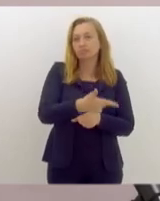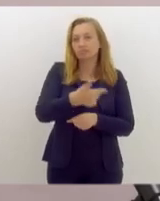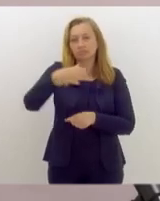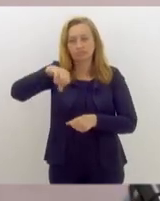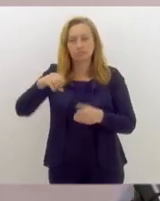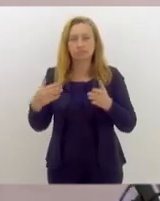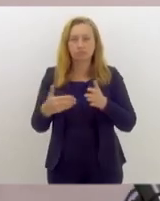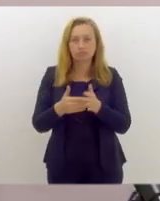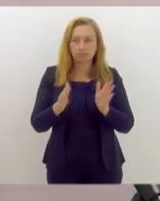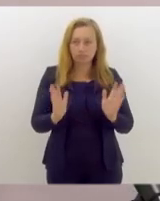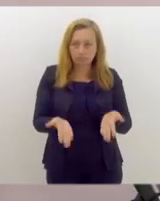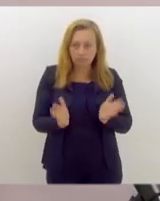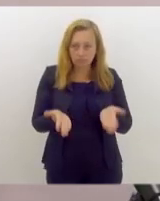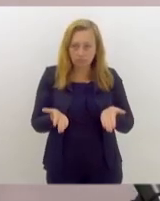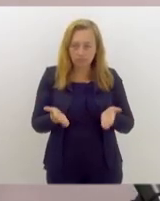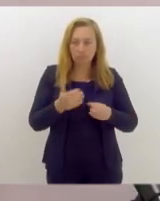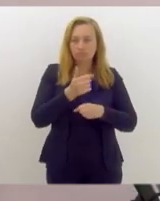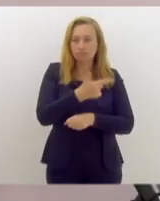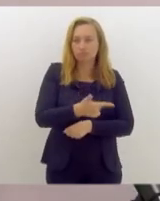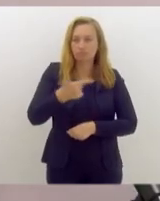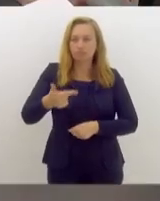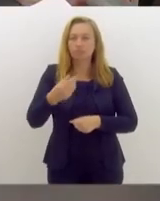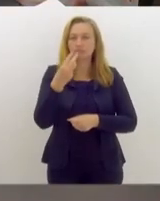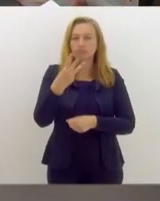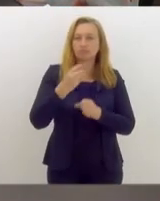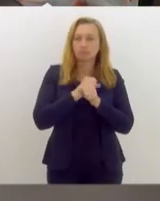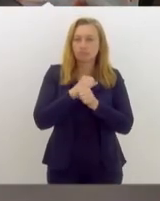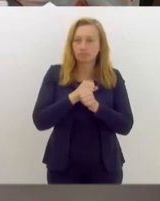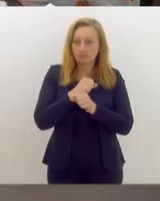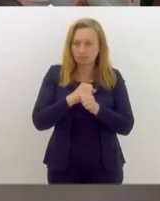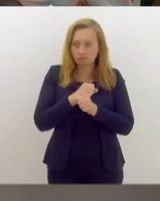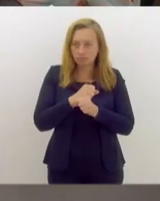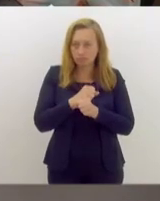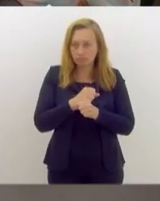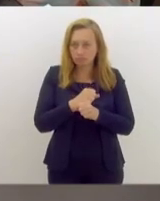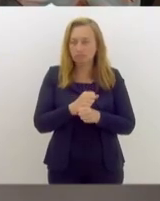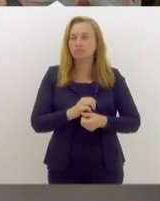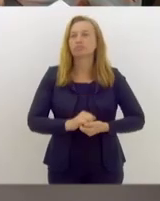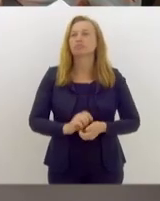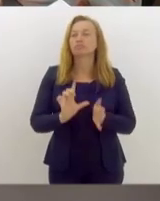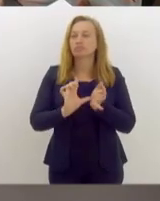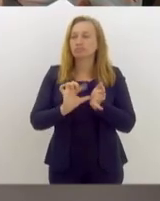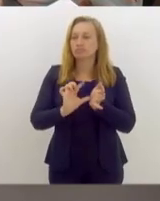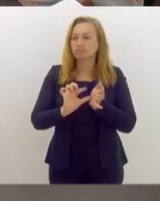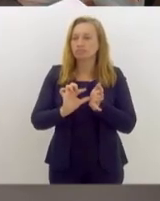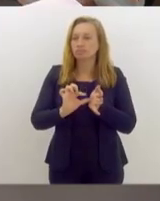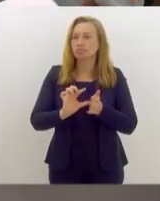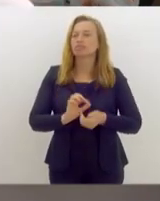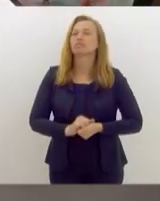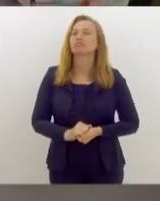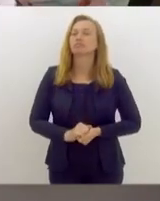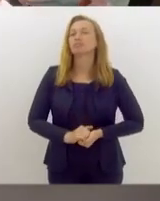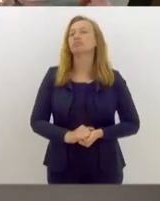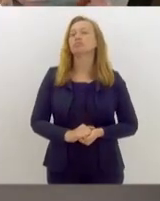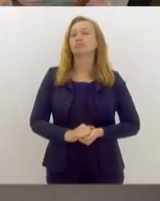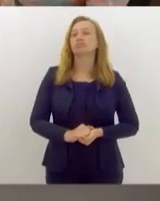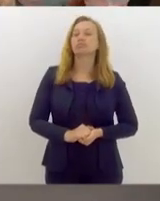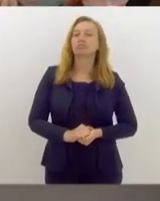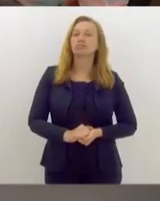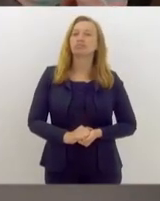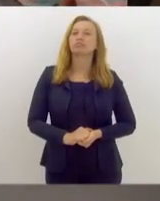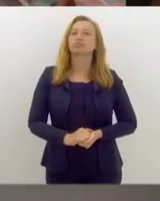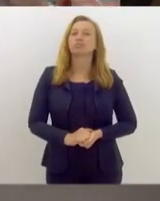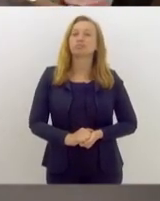até agora, 2022, já passaram 3 anos, então esse atraso se prolongou, se